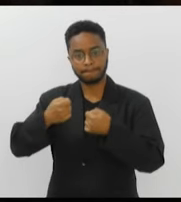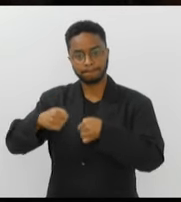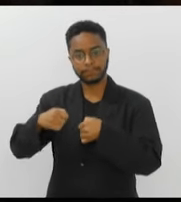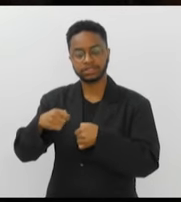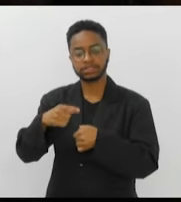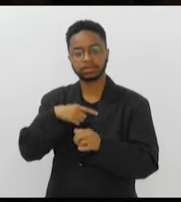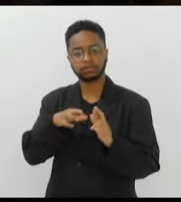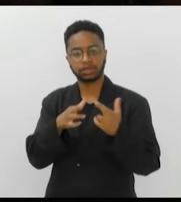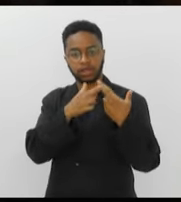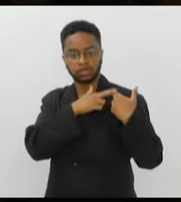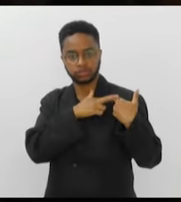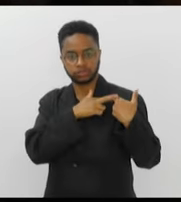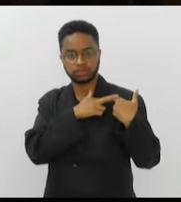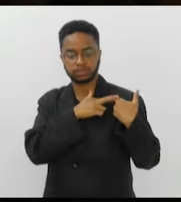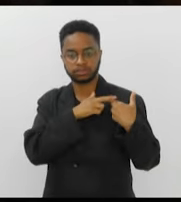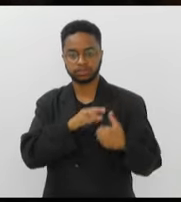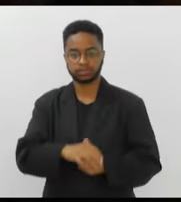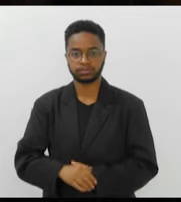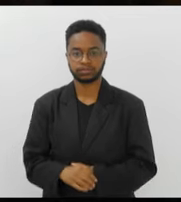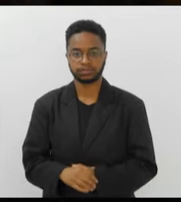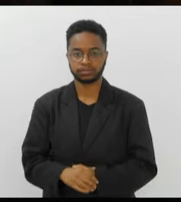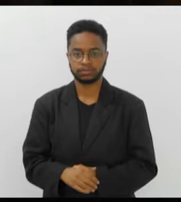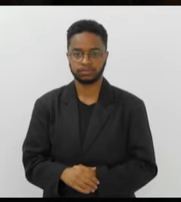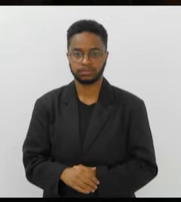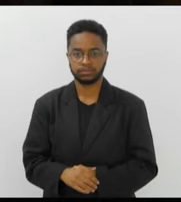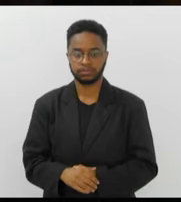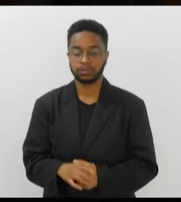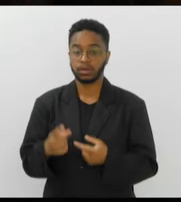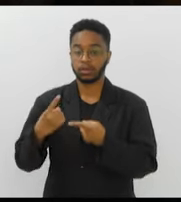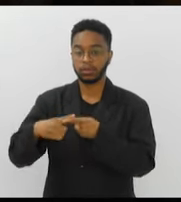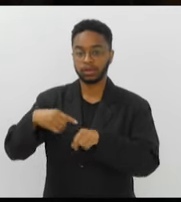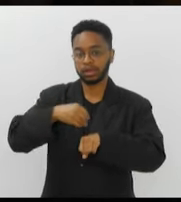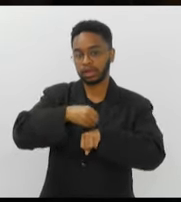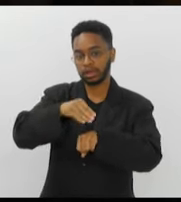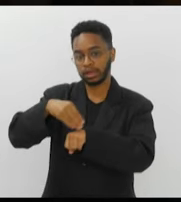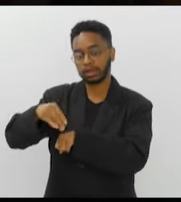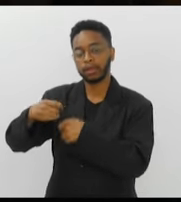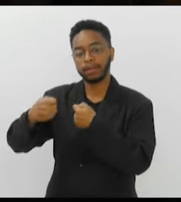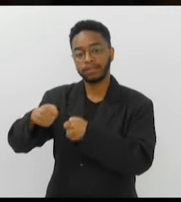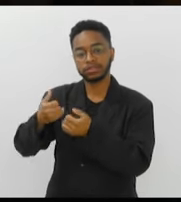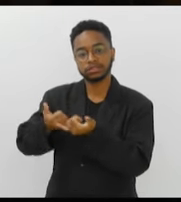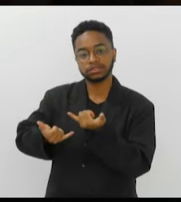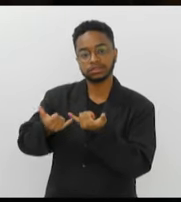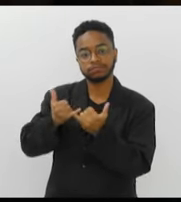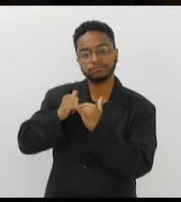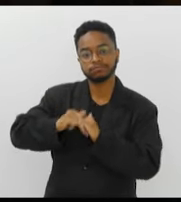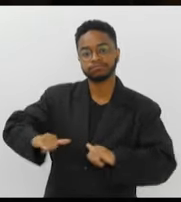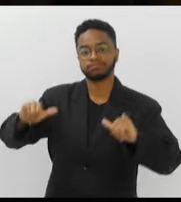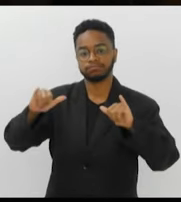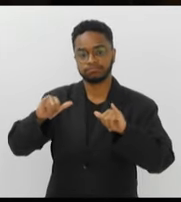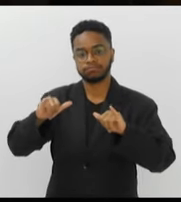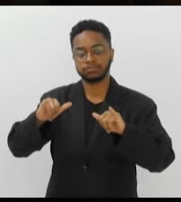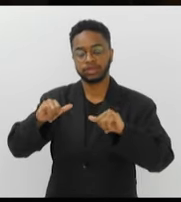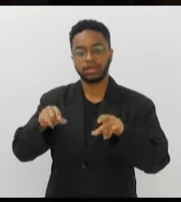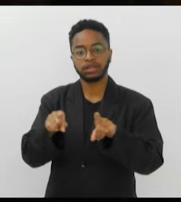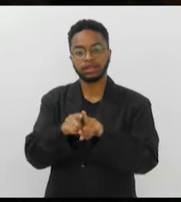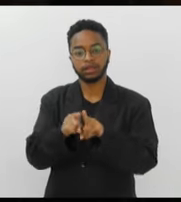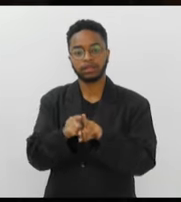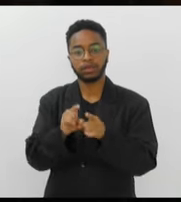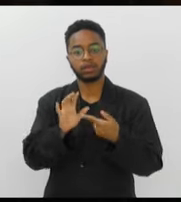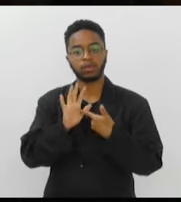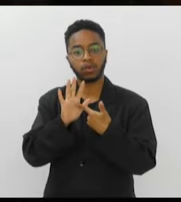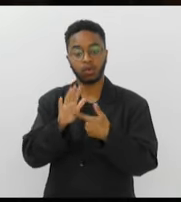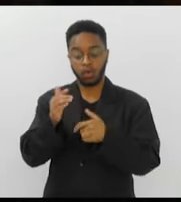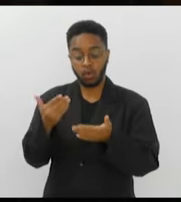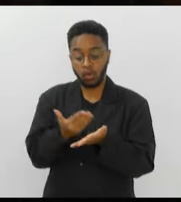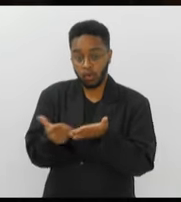sua responsabilidade. O recado vai ter que chegar lá na firma e dizer, a partir